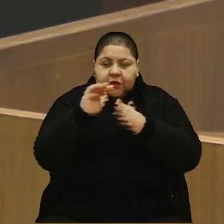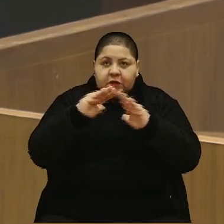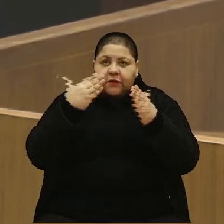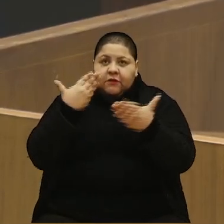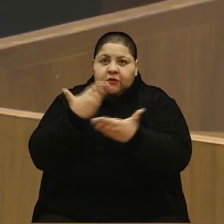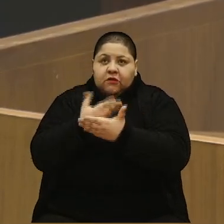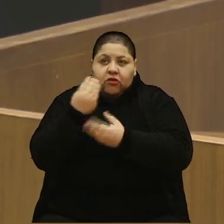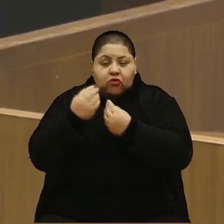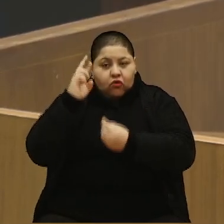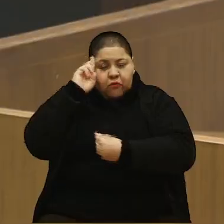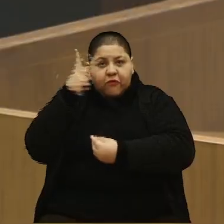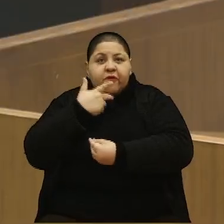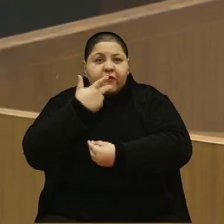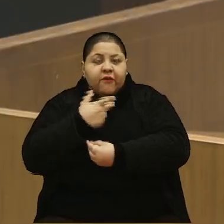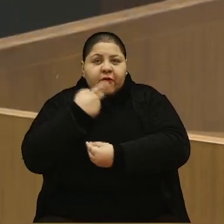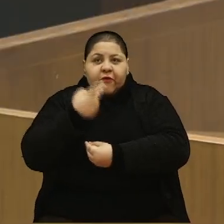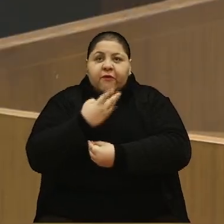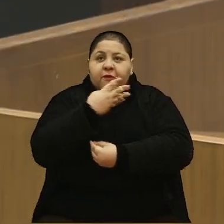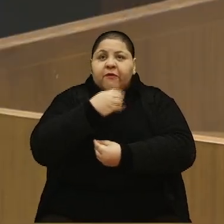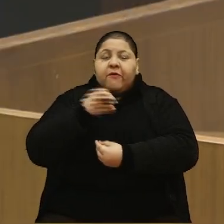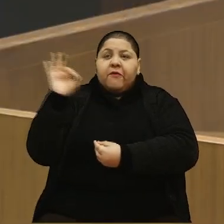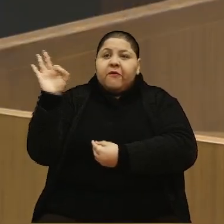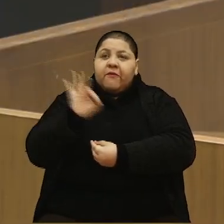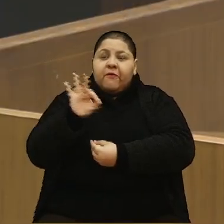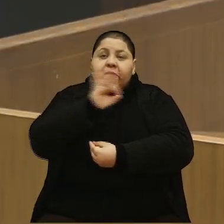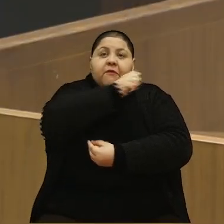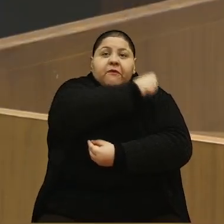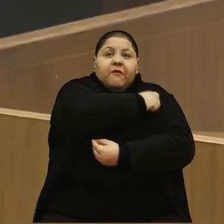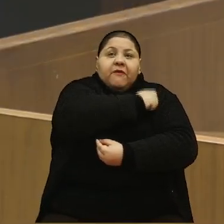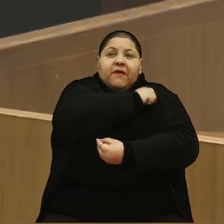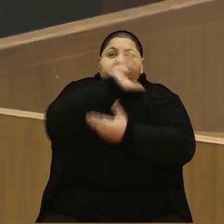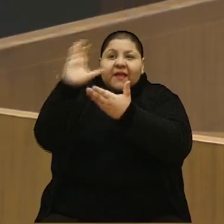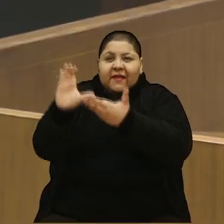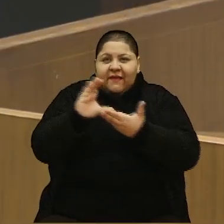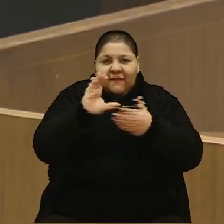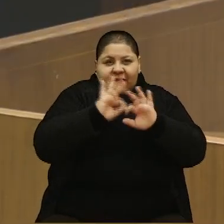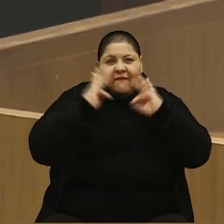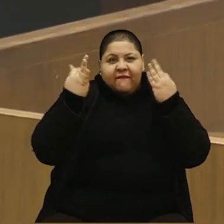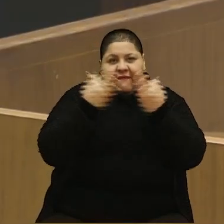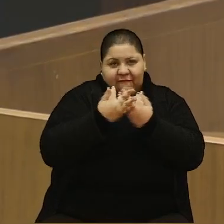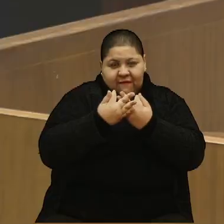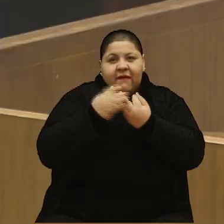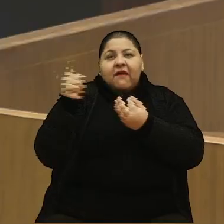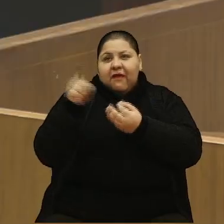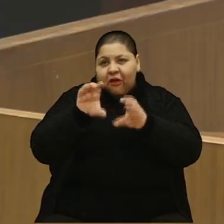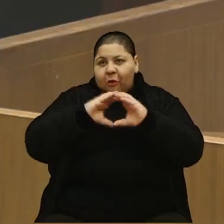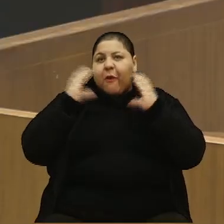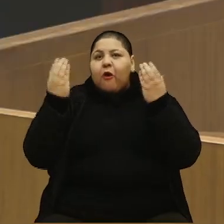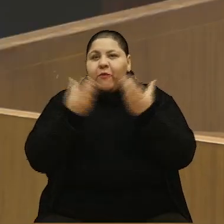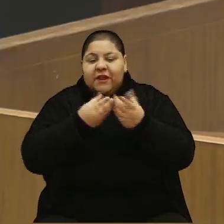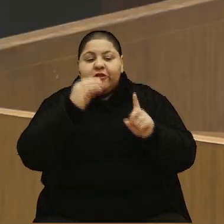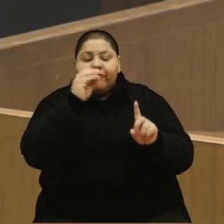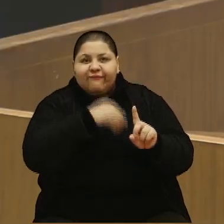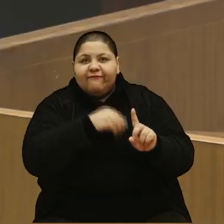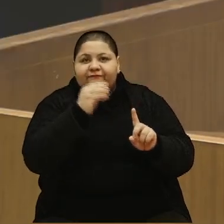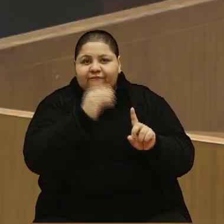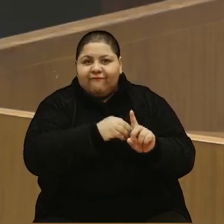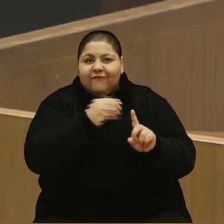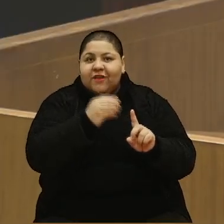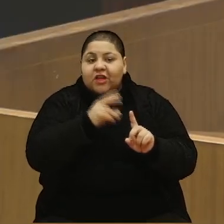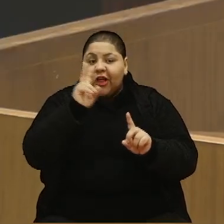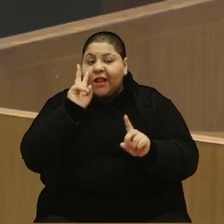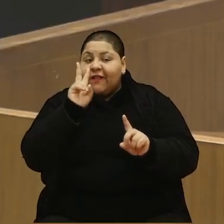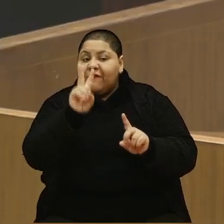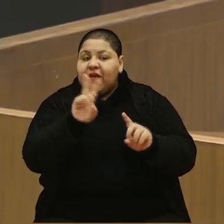como a diretora falou, são 40% estudantes de Bolsa Família, é uma comunidade bastante vulnerável e que eles enxergam